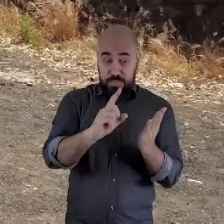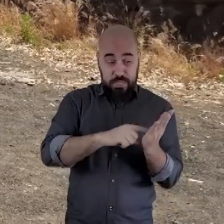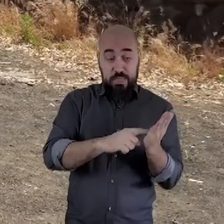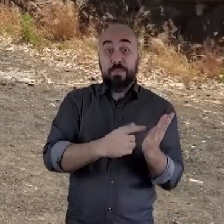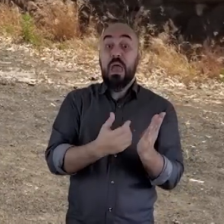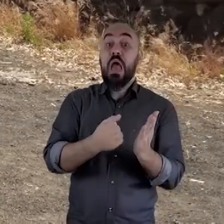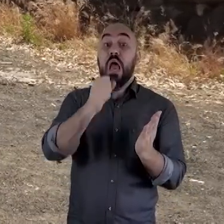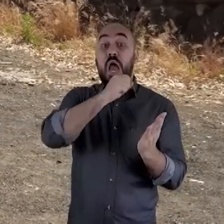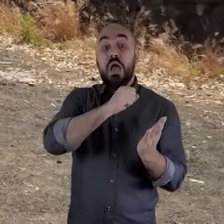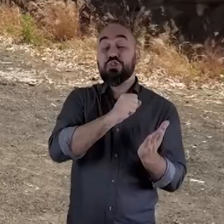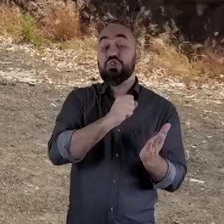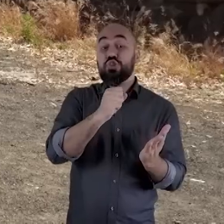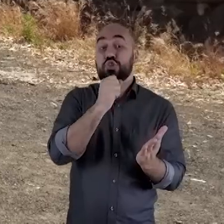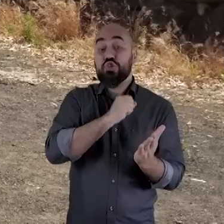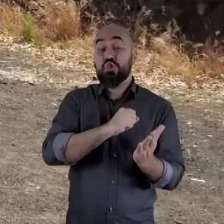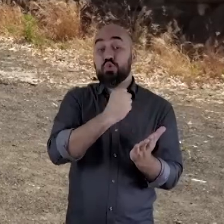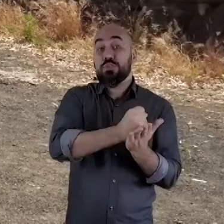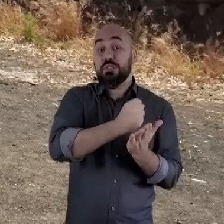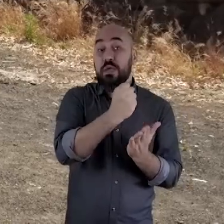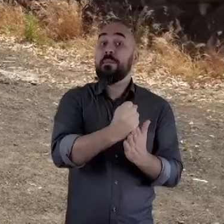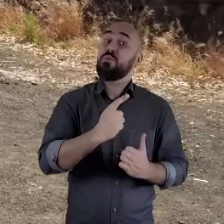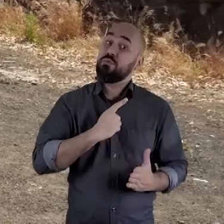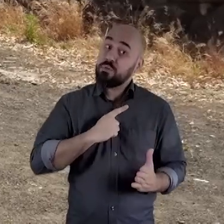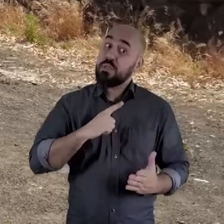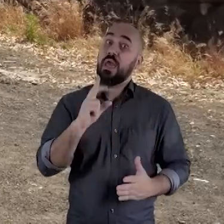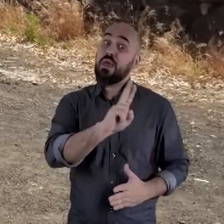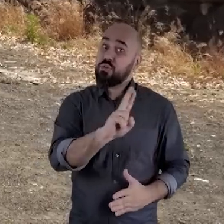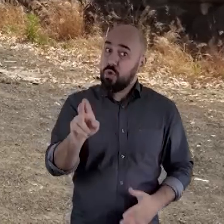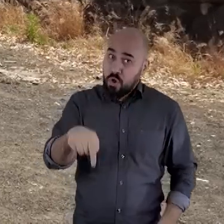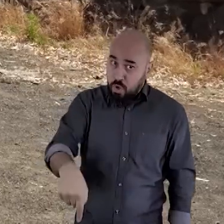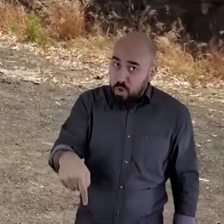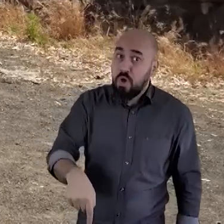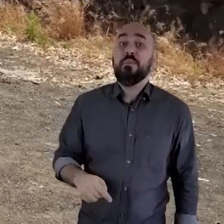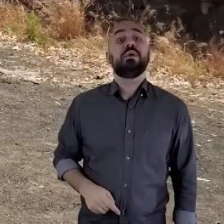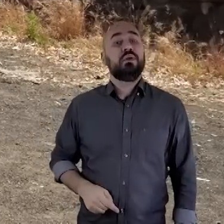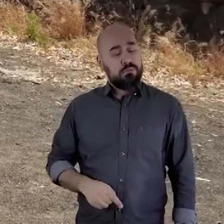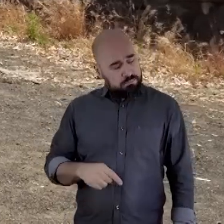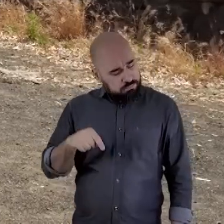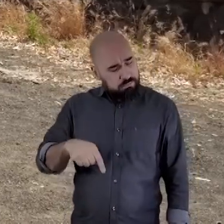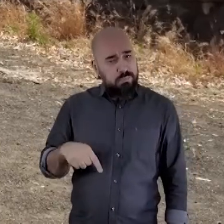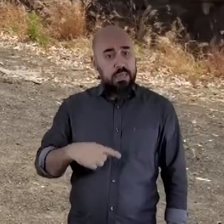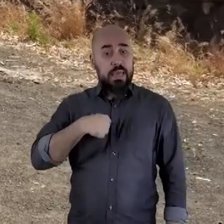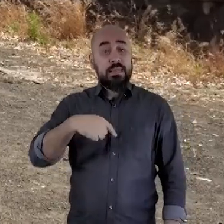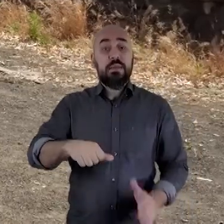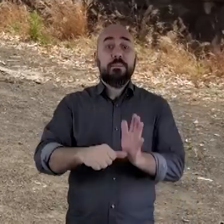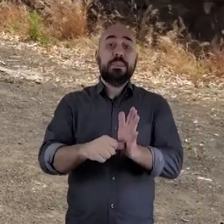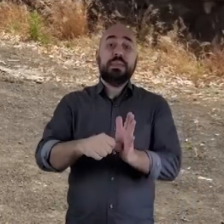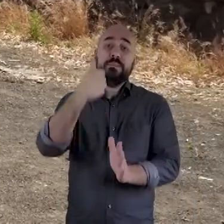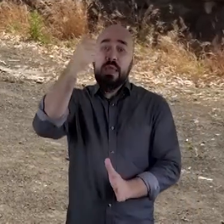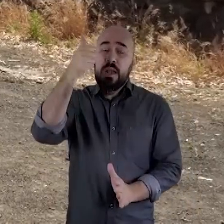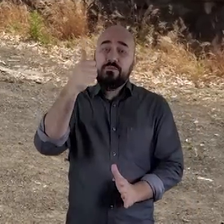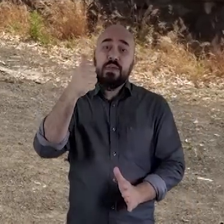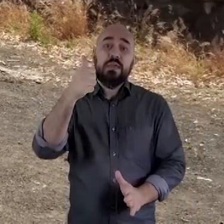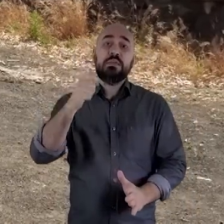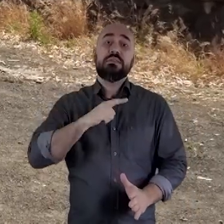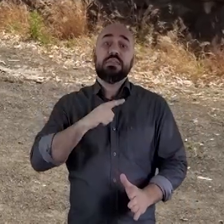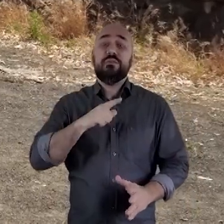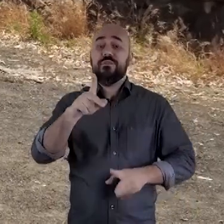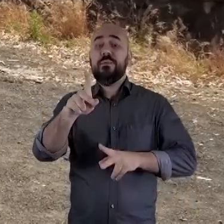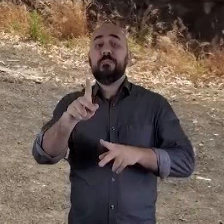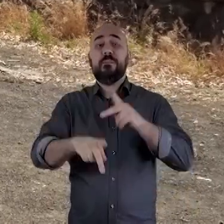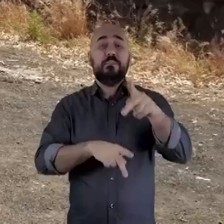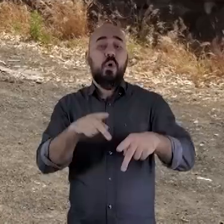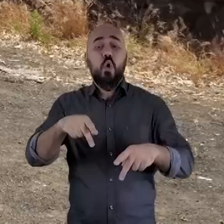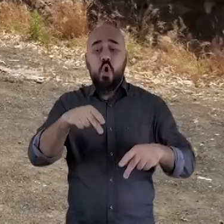Testamento? Isto mesmo. Esta aqui foi uma das primeiras localidades que teve presença humana na região do Golã e